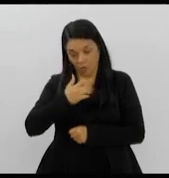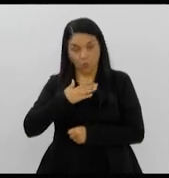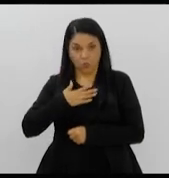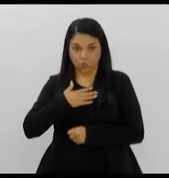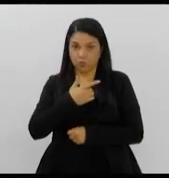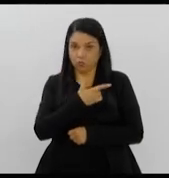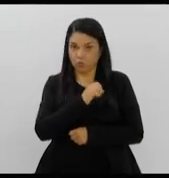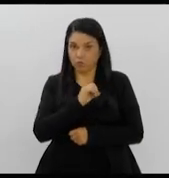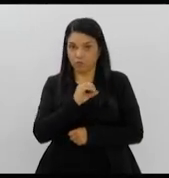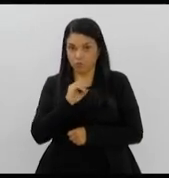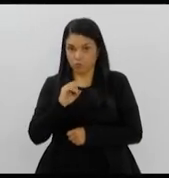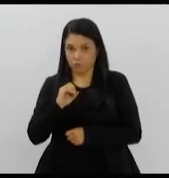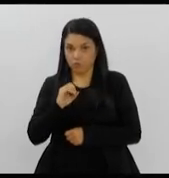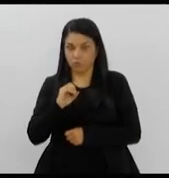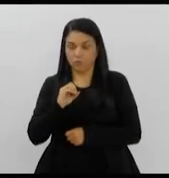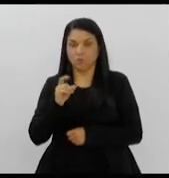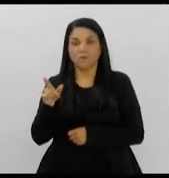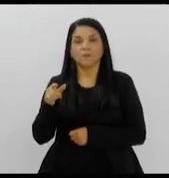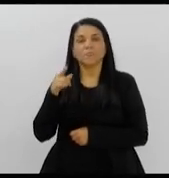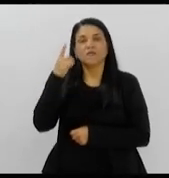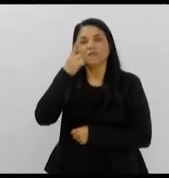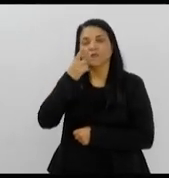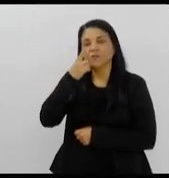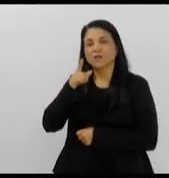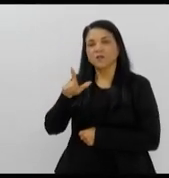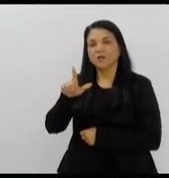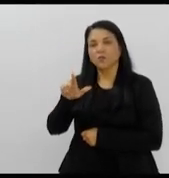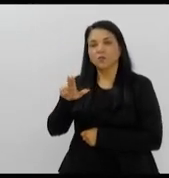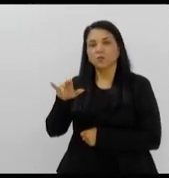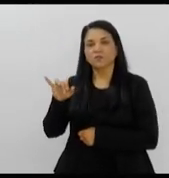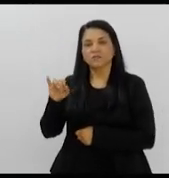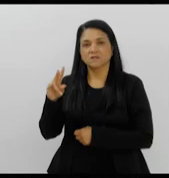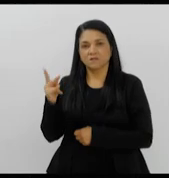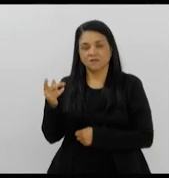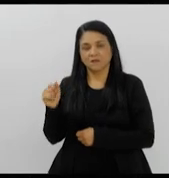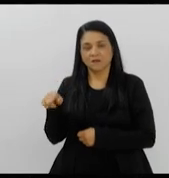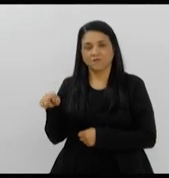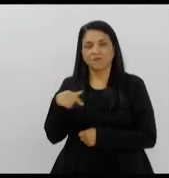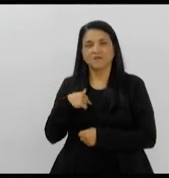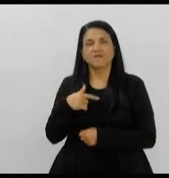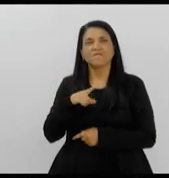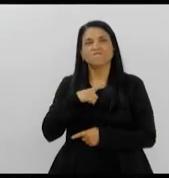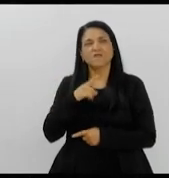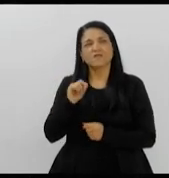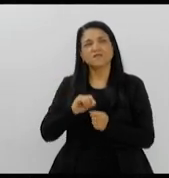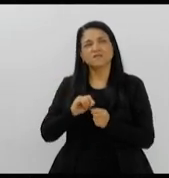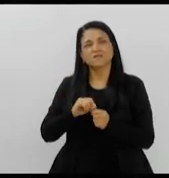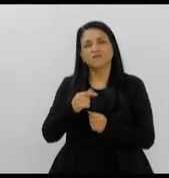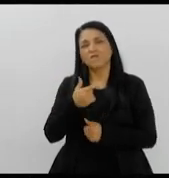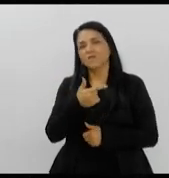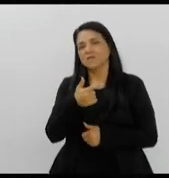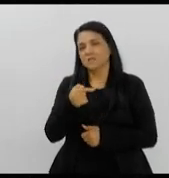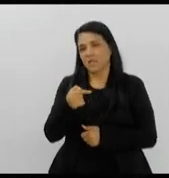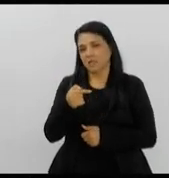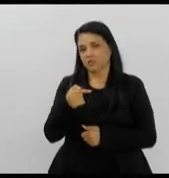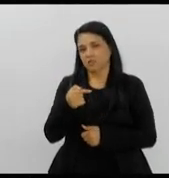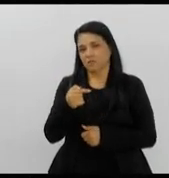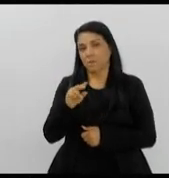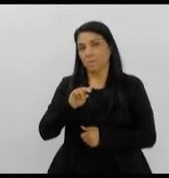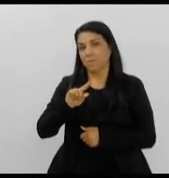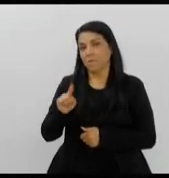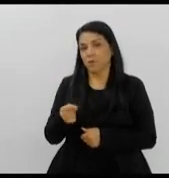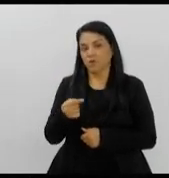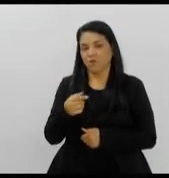2000. Deputada Lucinha, naquela época, salvo erro de memória, fez 27 mil votos. E